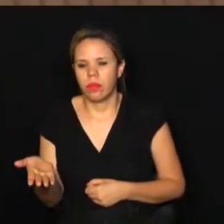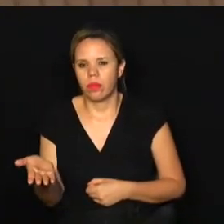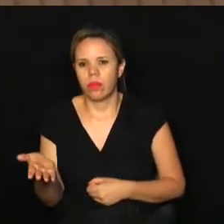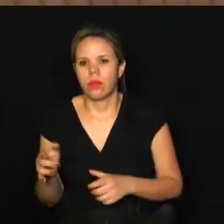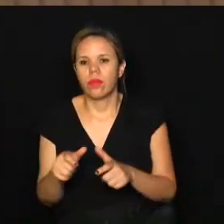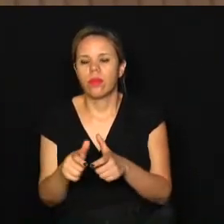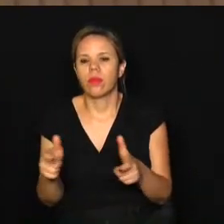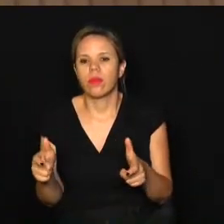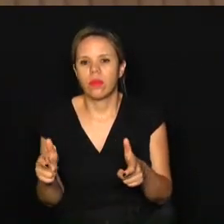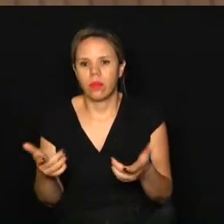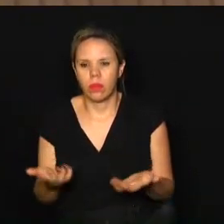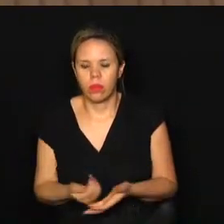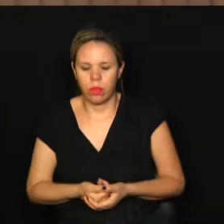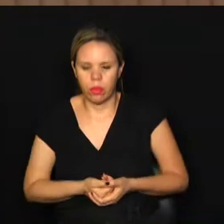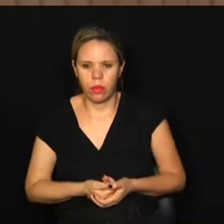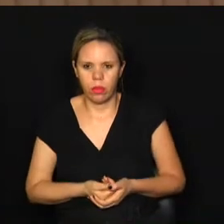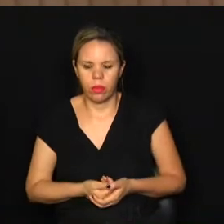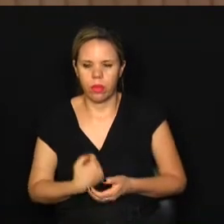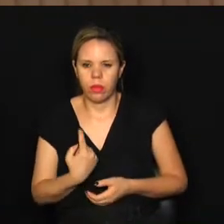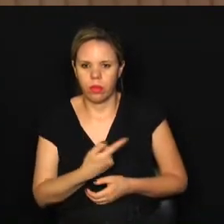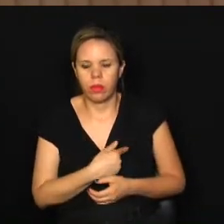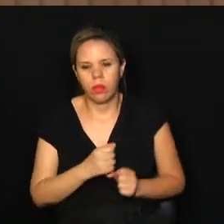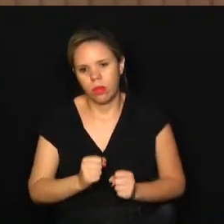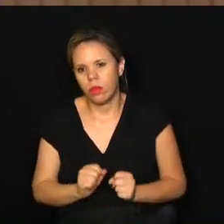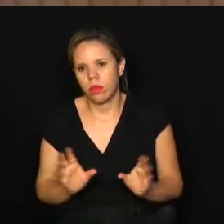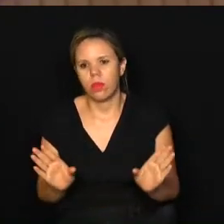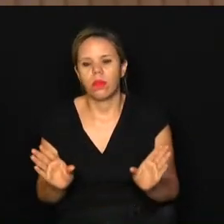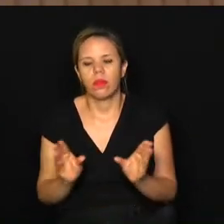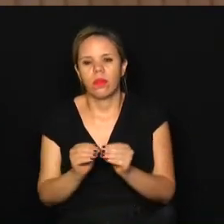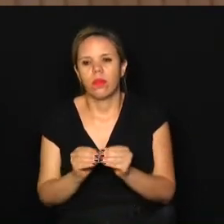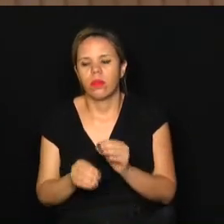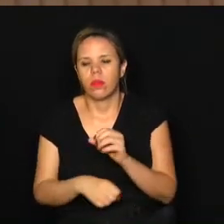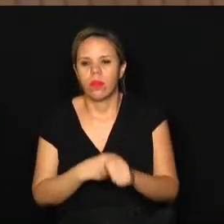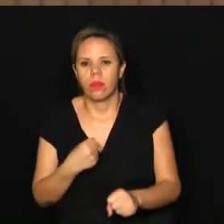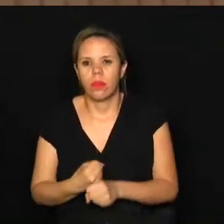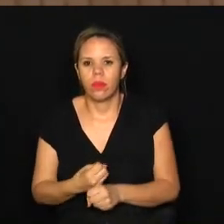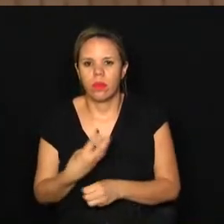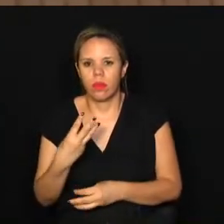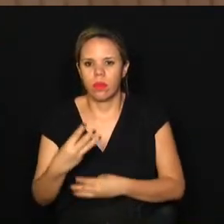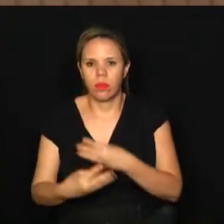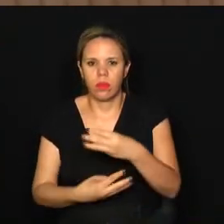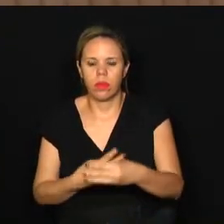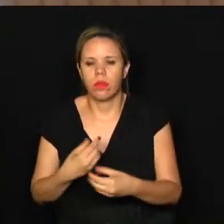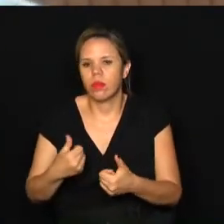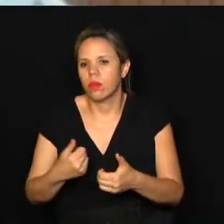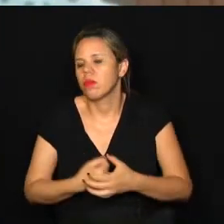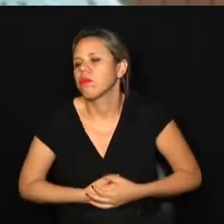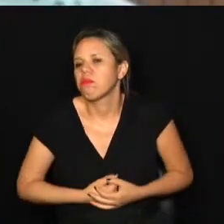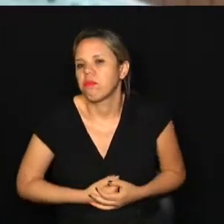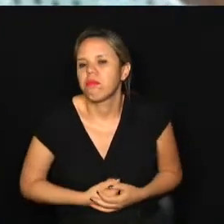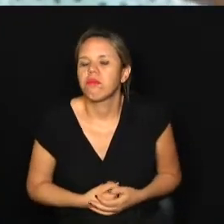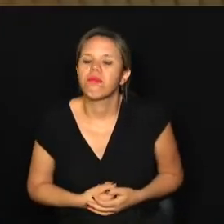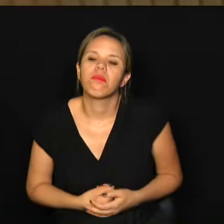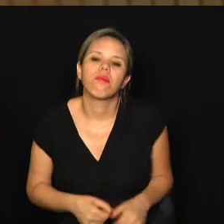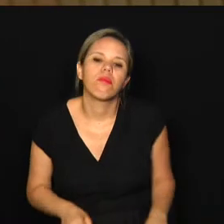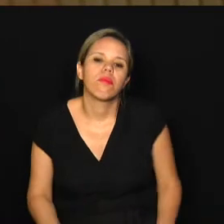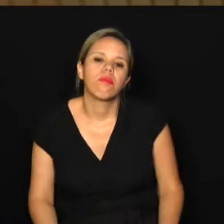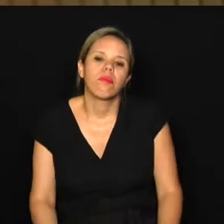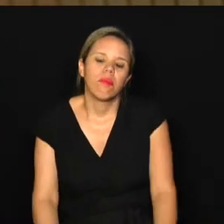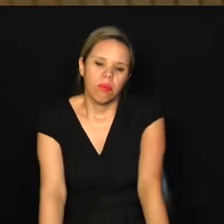do otimismo para que a gente possa fechar o ano aí no terceiro quadrimestre, por gentileza?